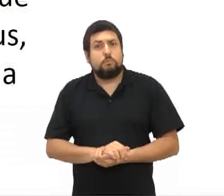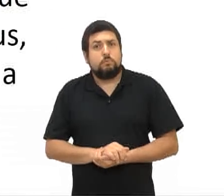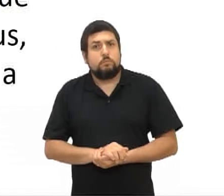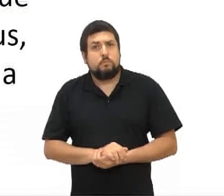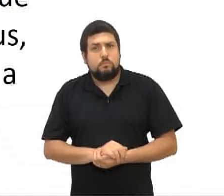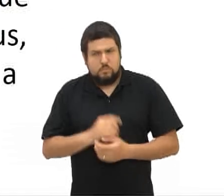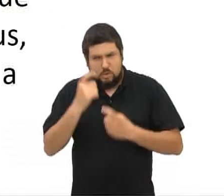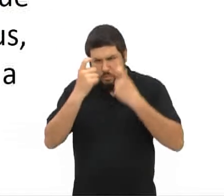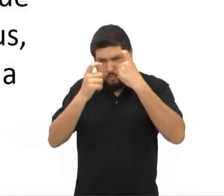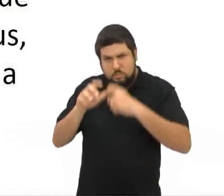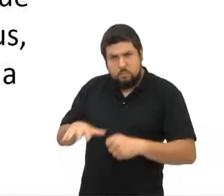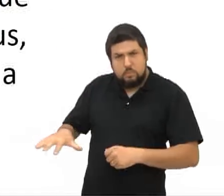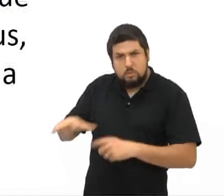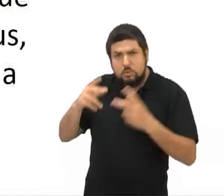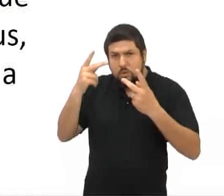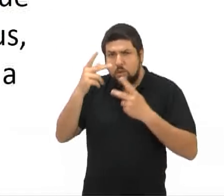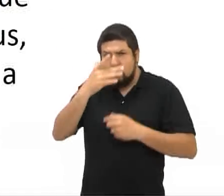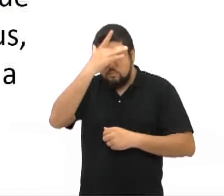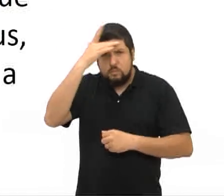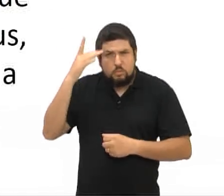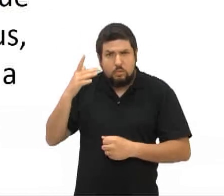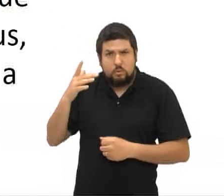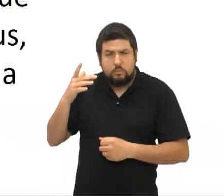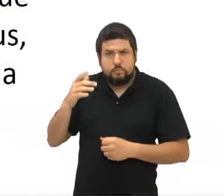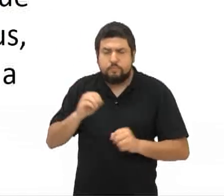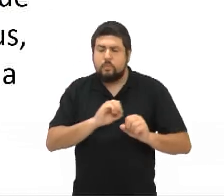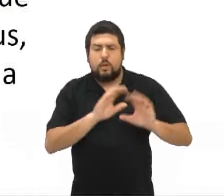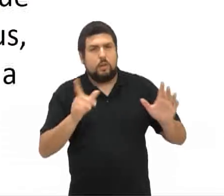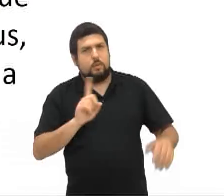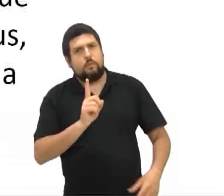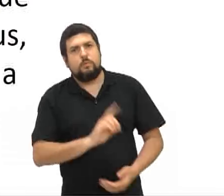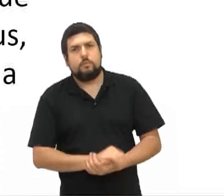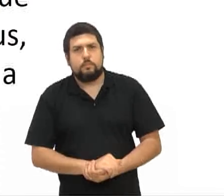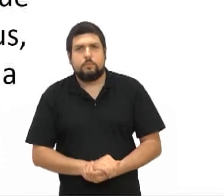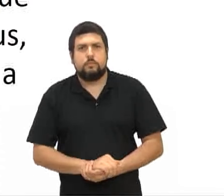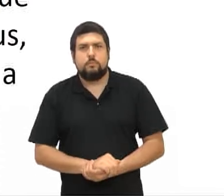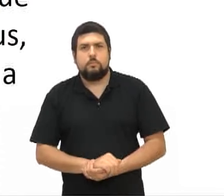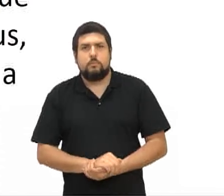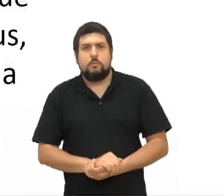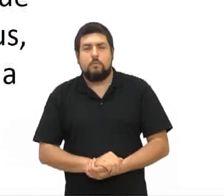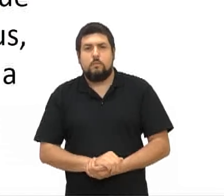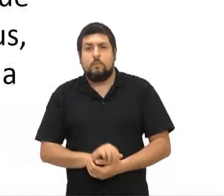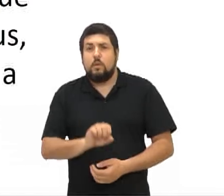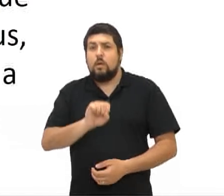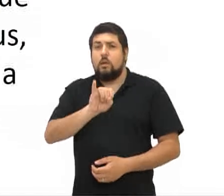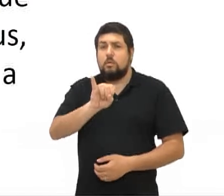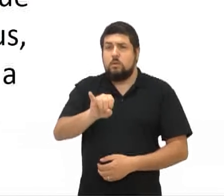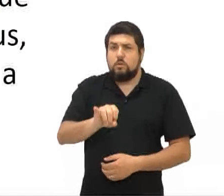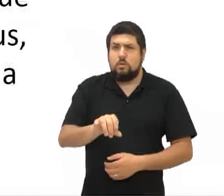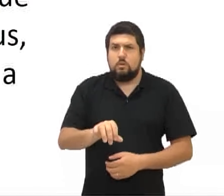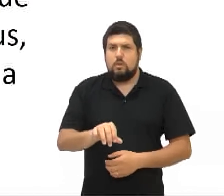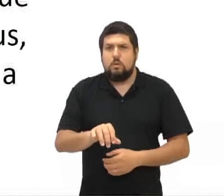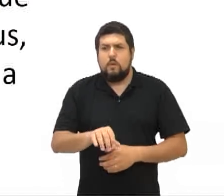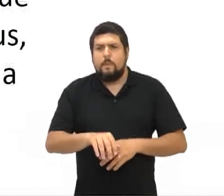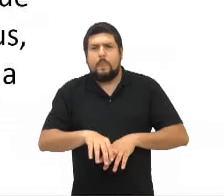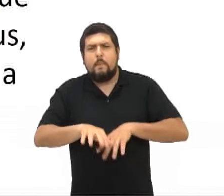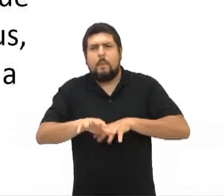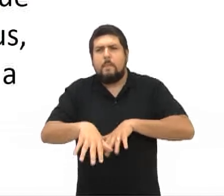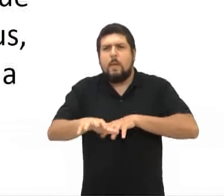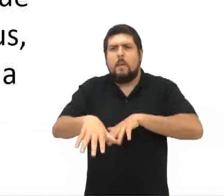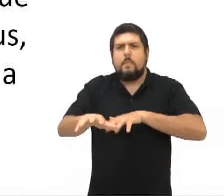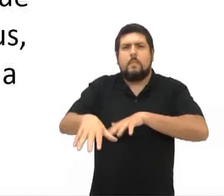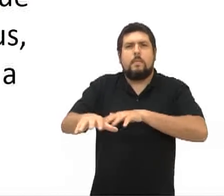priorizado? Infelizmente, julgo que não. Se os tropeiros precisassem voltar a beber água em